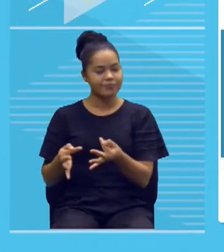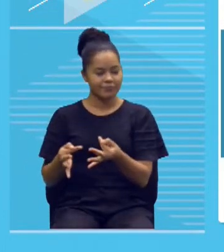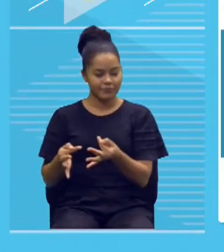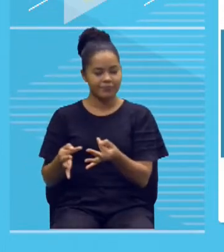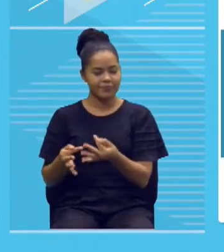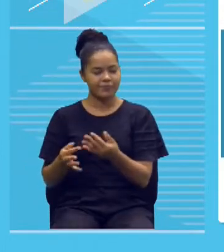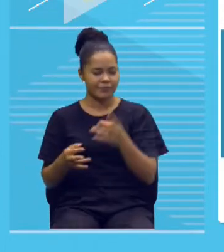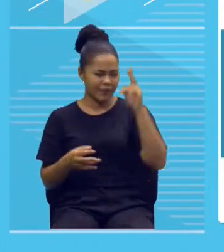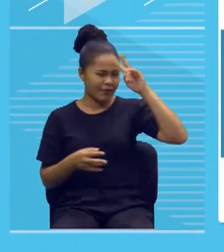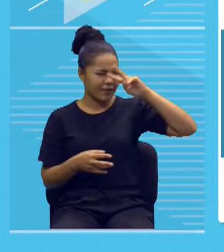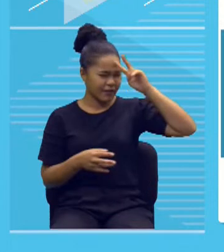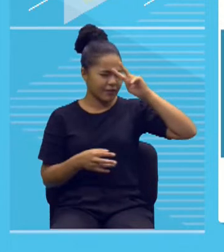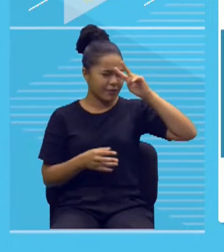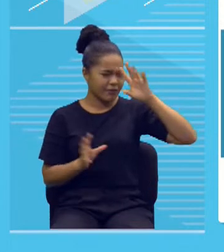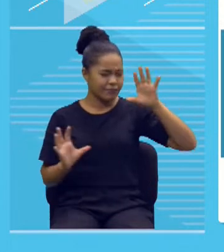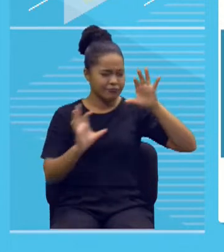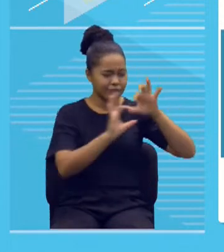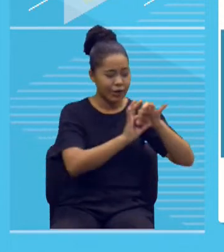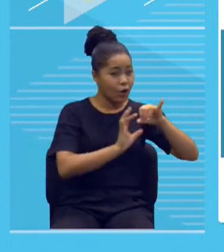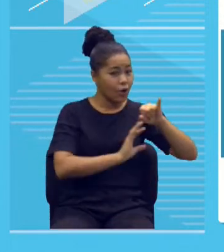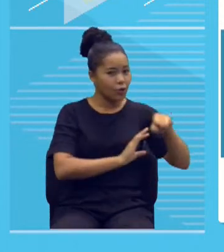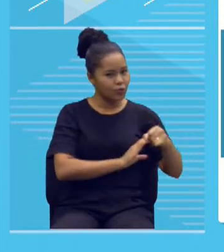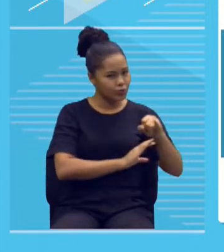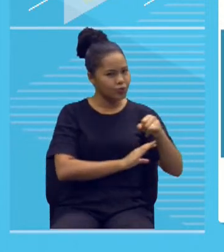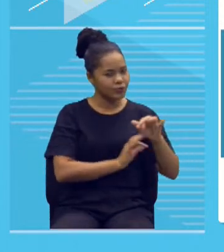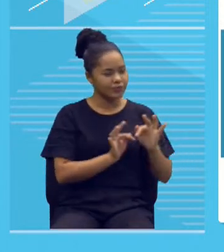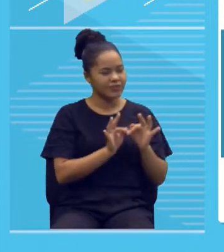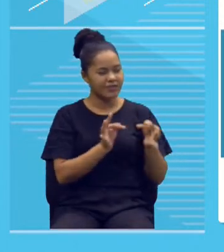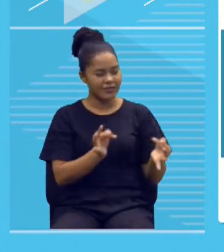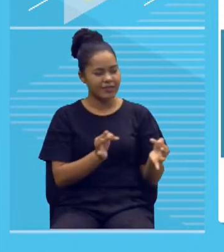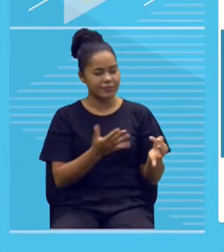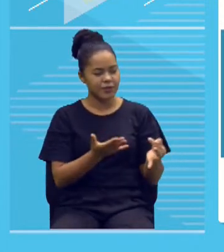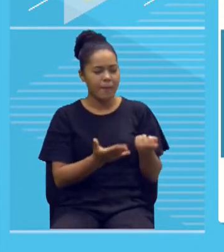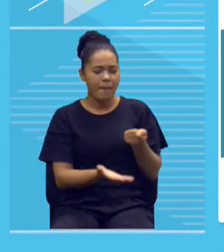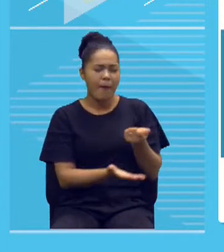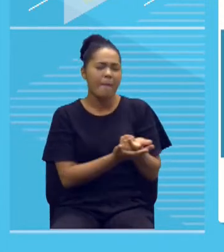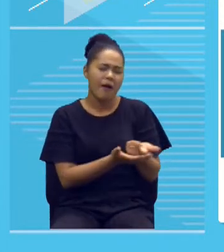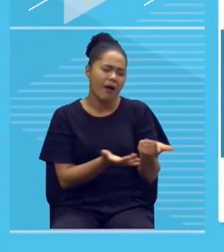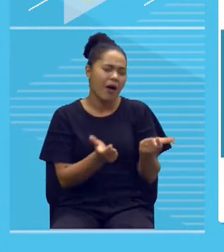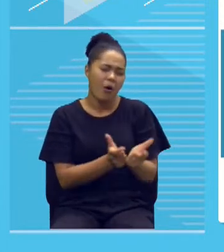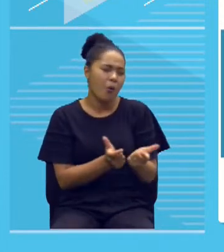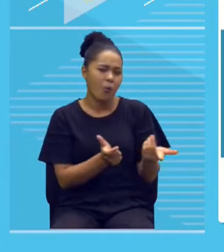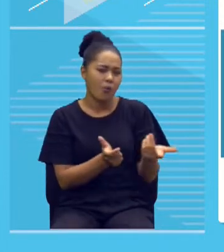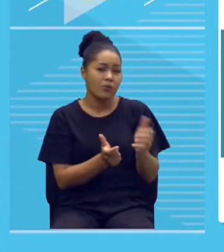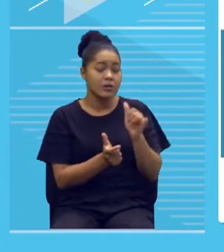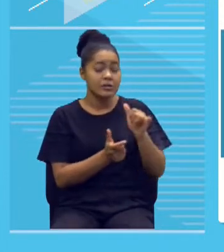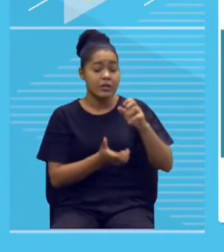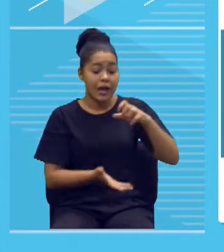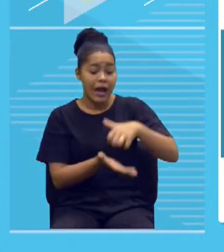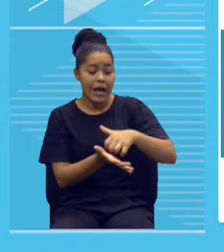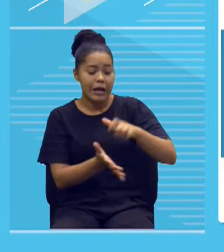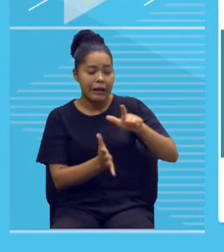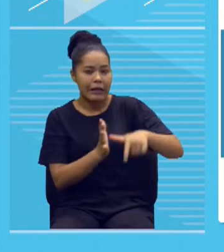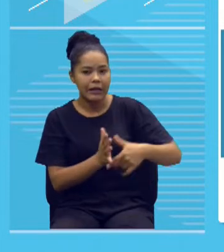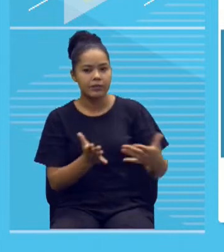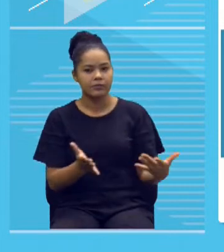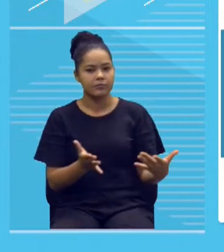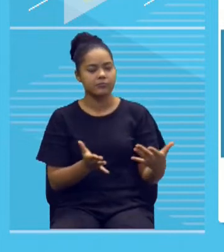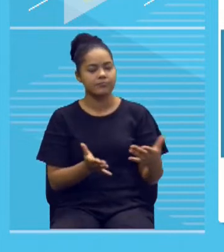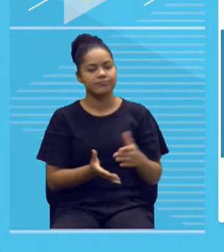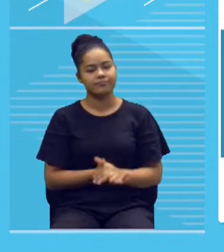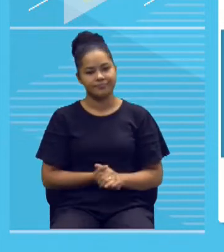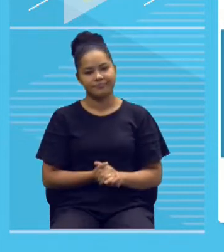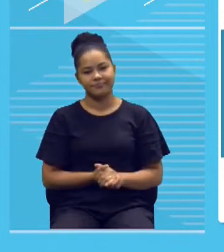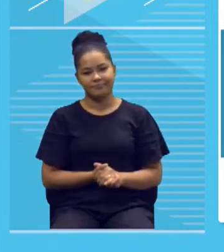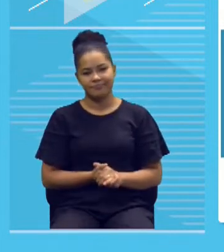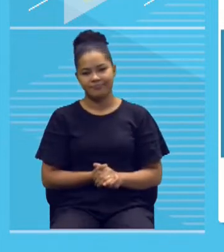falando mesmo dele mesmo do juros simples Professor onde é que a gente paga juros Professor quando atrasa conta mas a gente começou